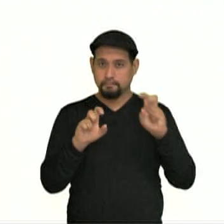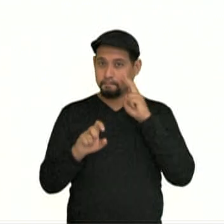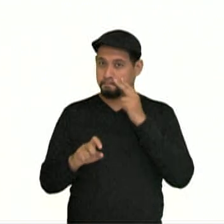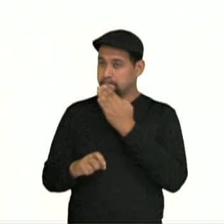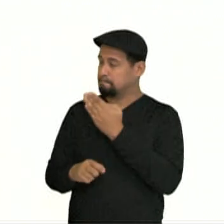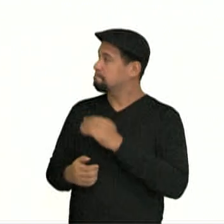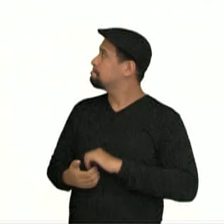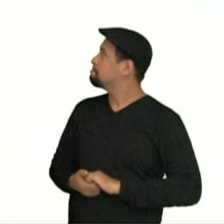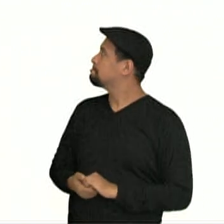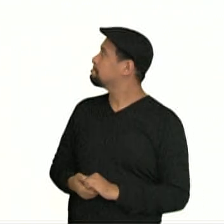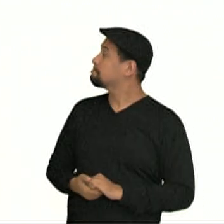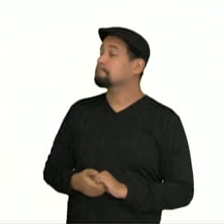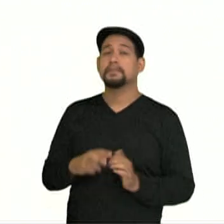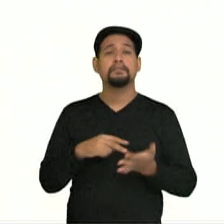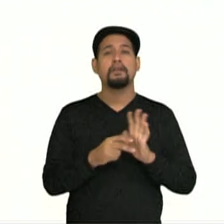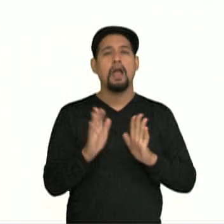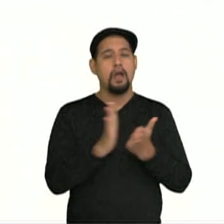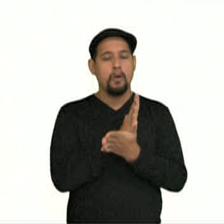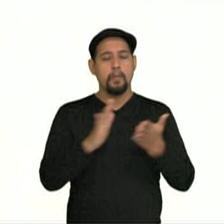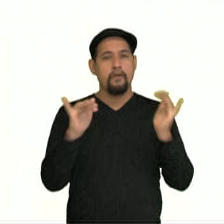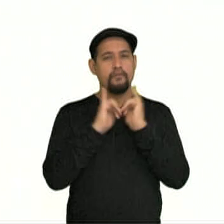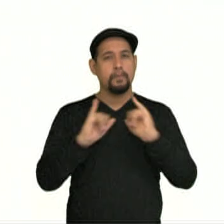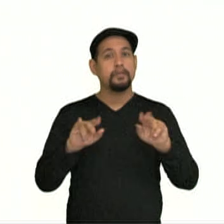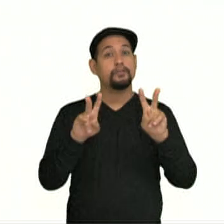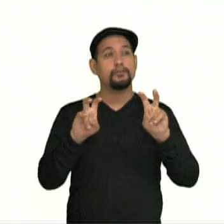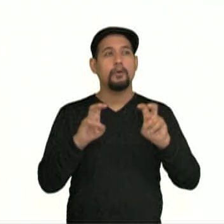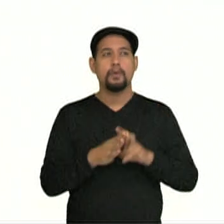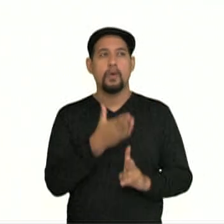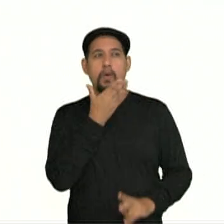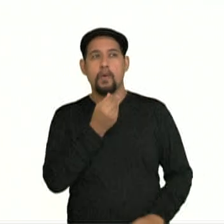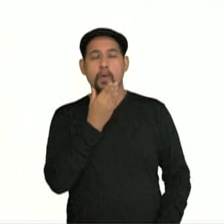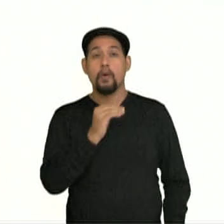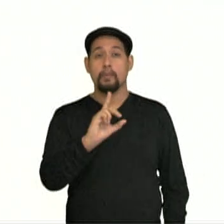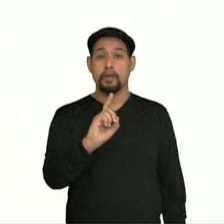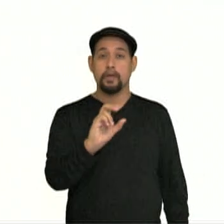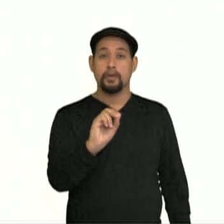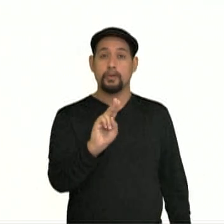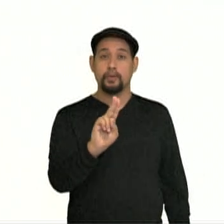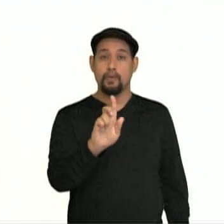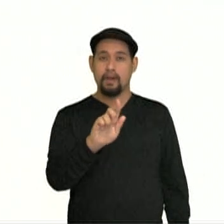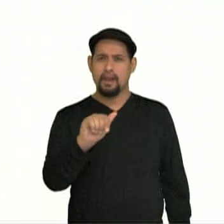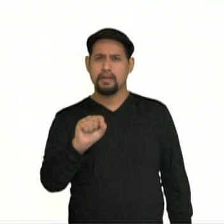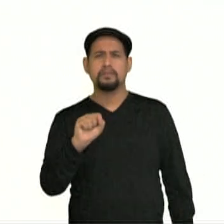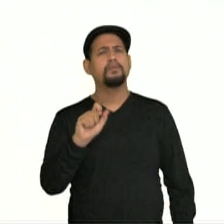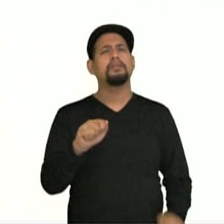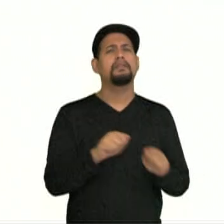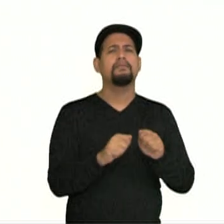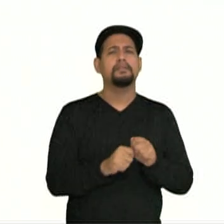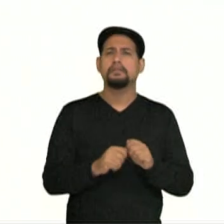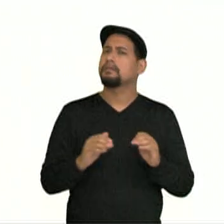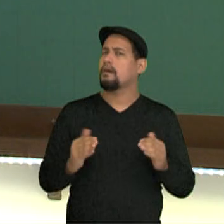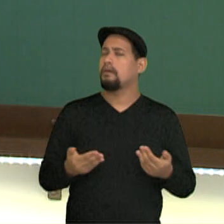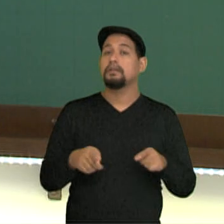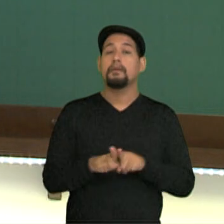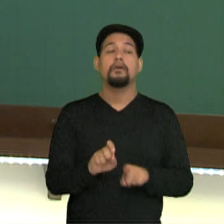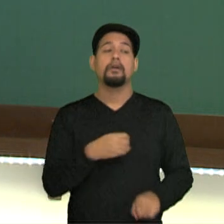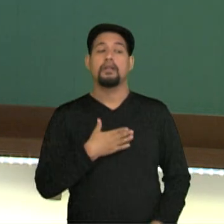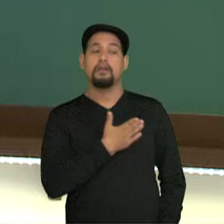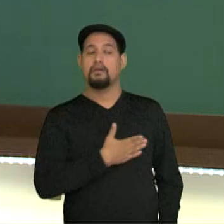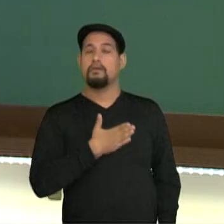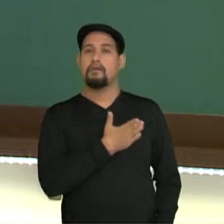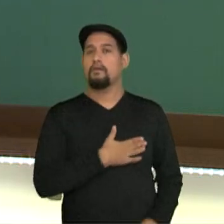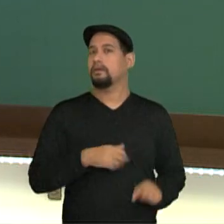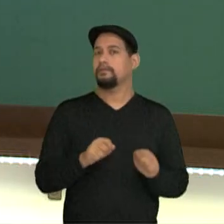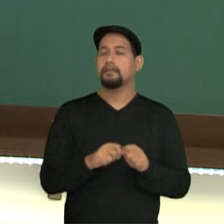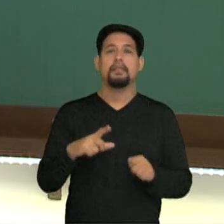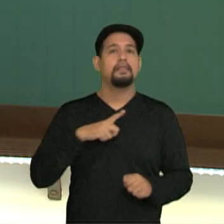favorite sport. Então aqui são algumas informações sobre o Douglas Hunter, o que ele faz, o que ele está fazendo no momento e o que ele gosta de fazer.